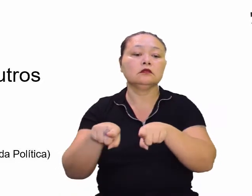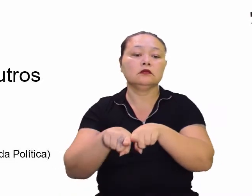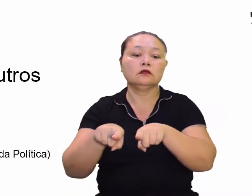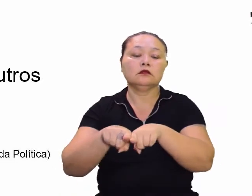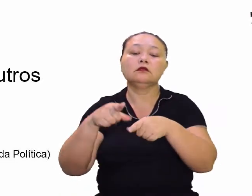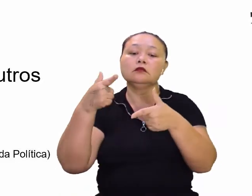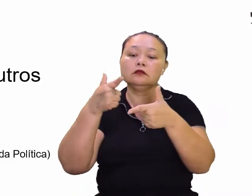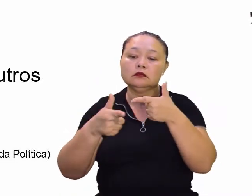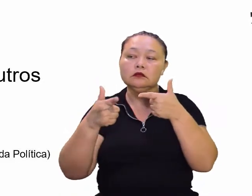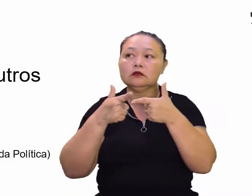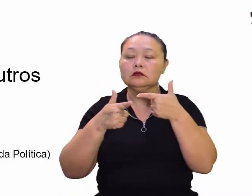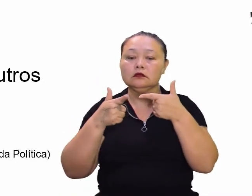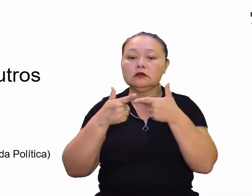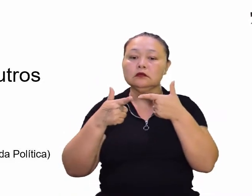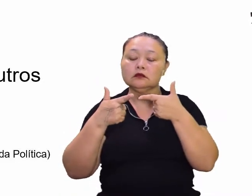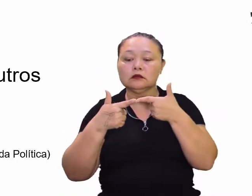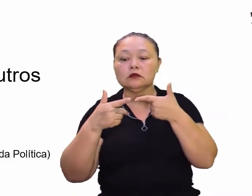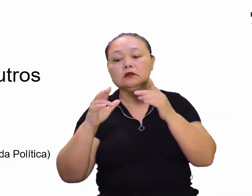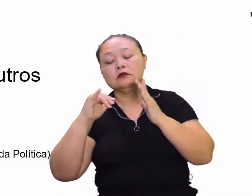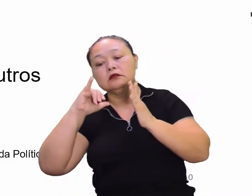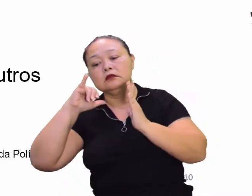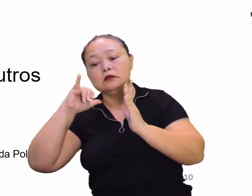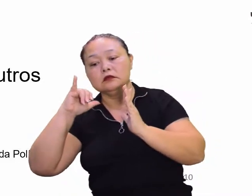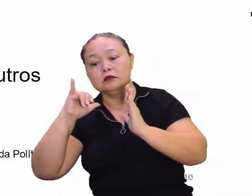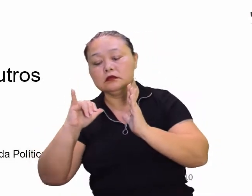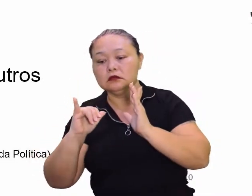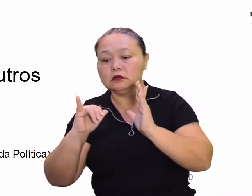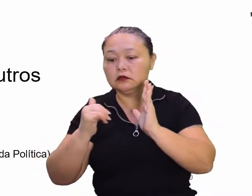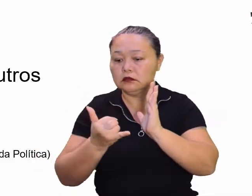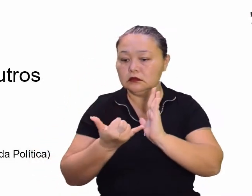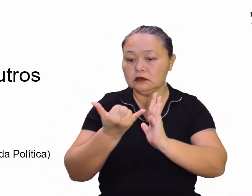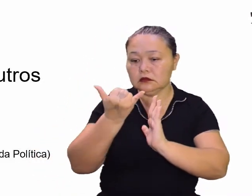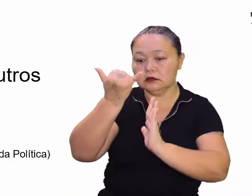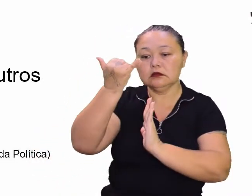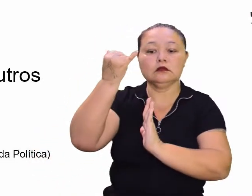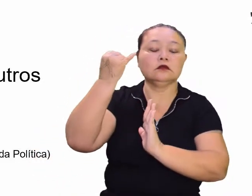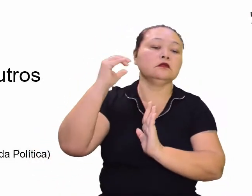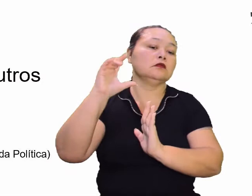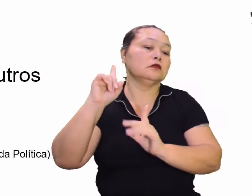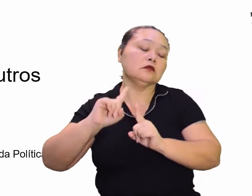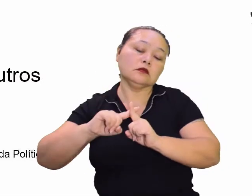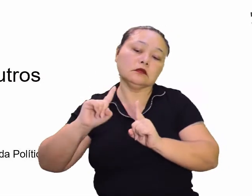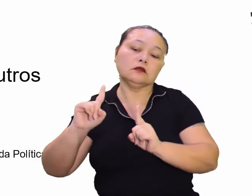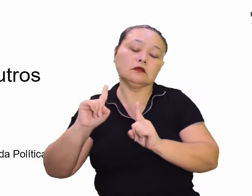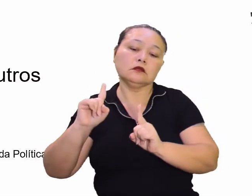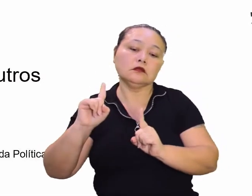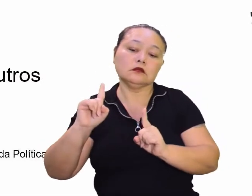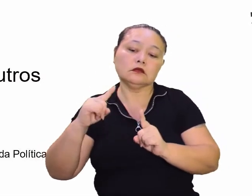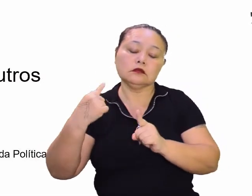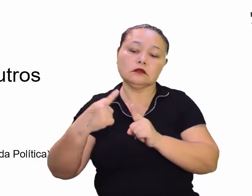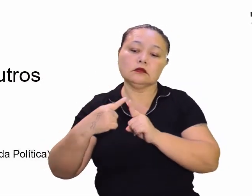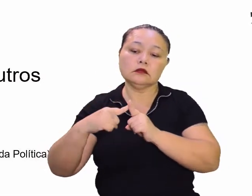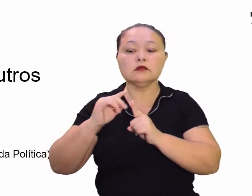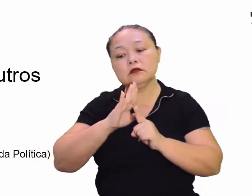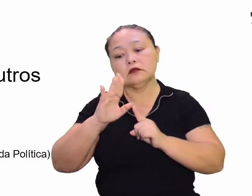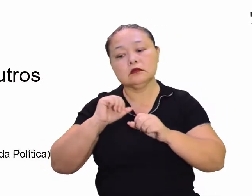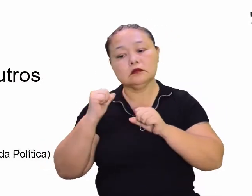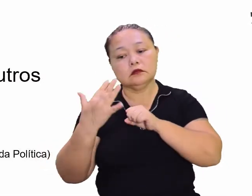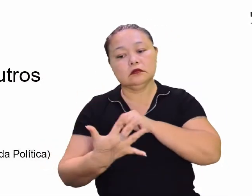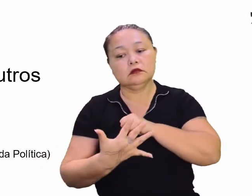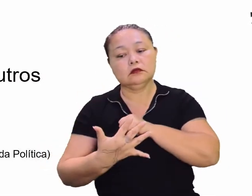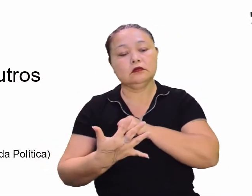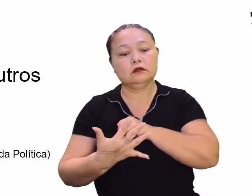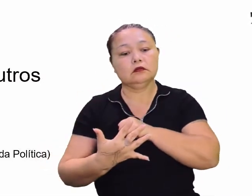tendo problema de inflação, está aumentando aí, mas foi por conta da questão da pandemia,